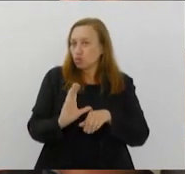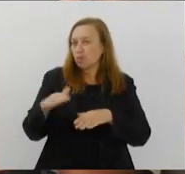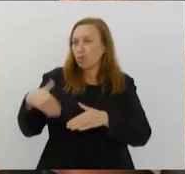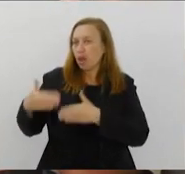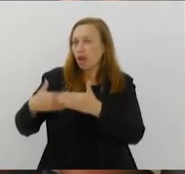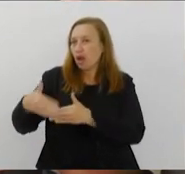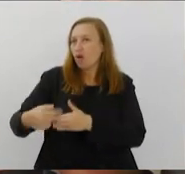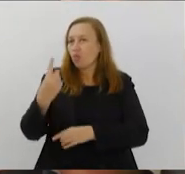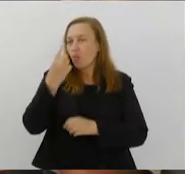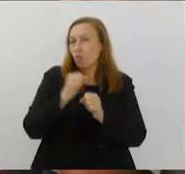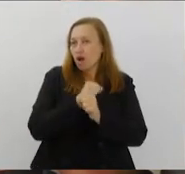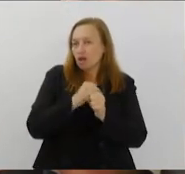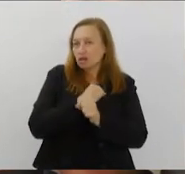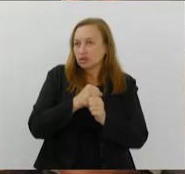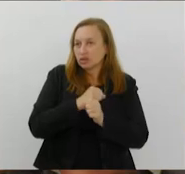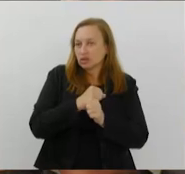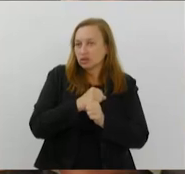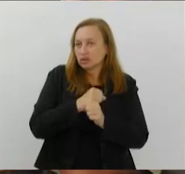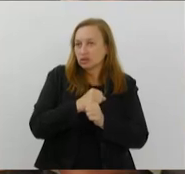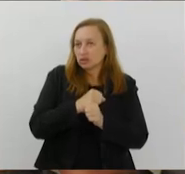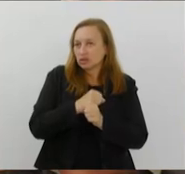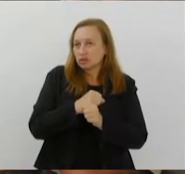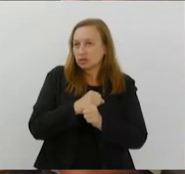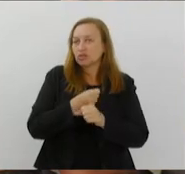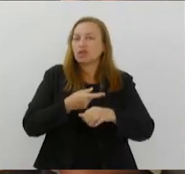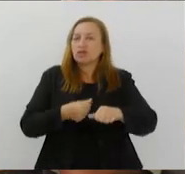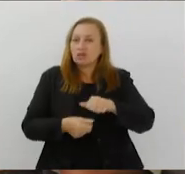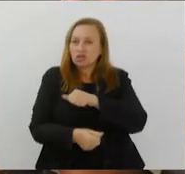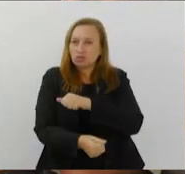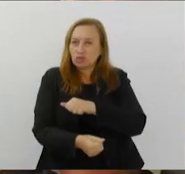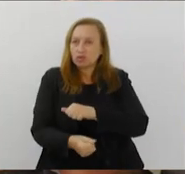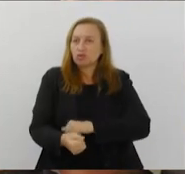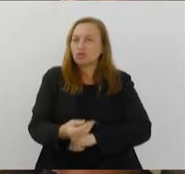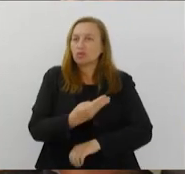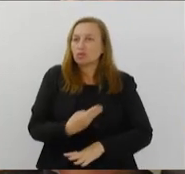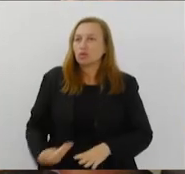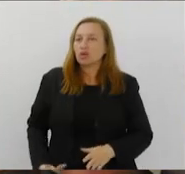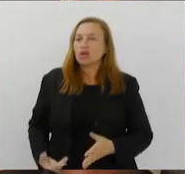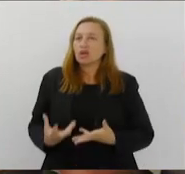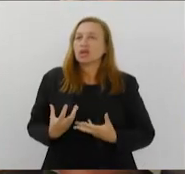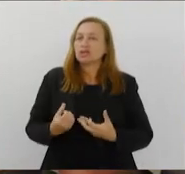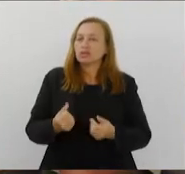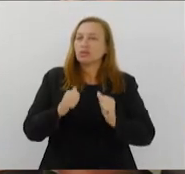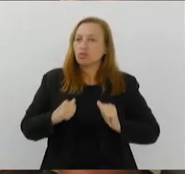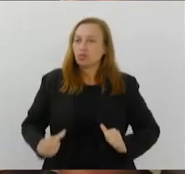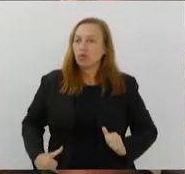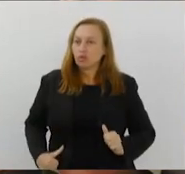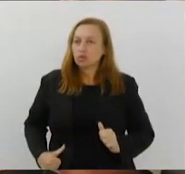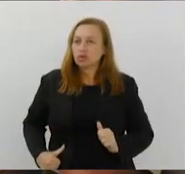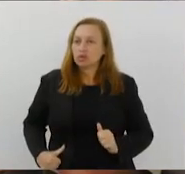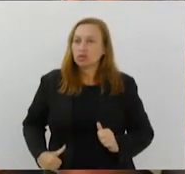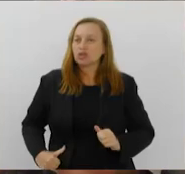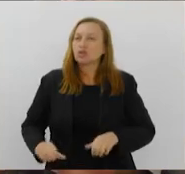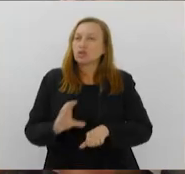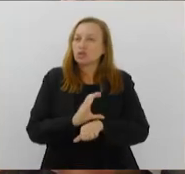de um ano, custeados pelos recursos públicos, em que elas recebiam bolsas nesse curso,